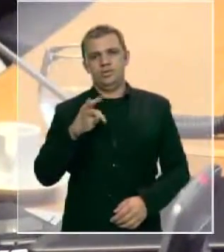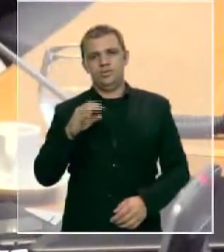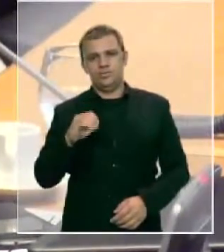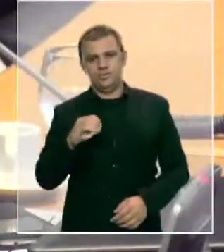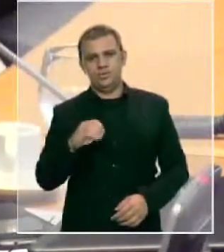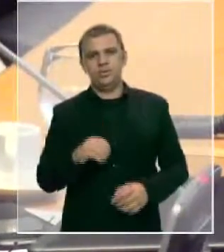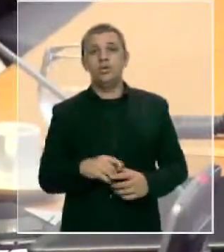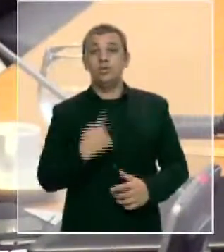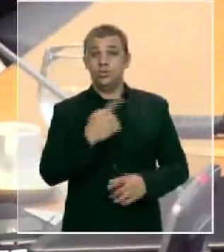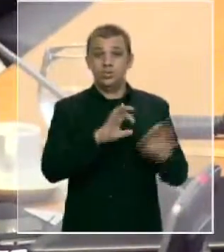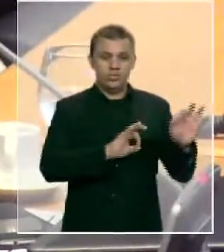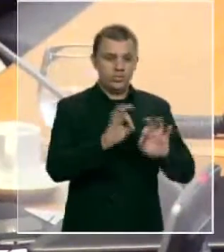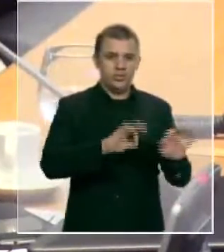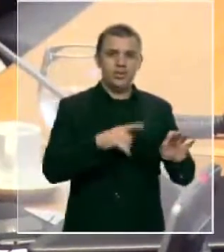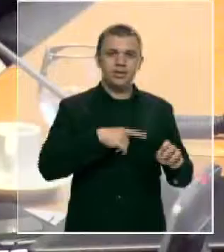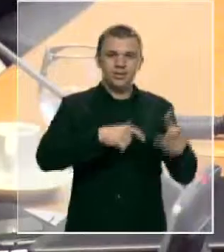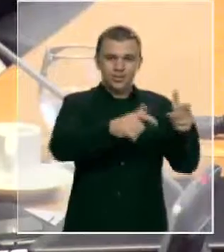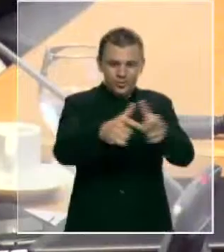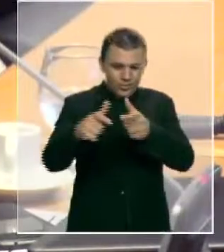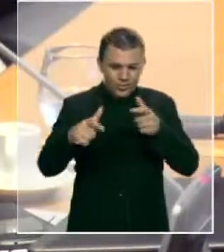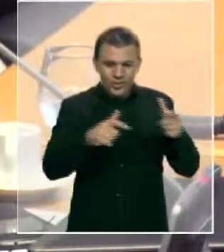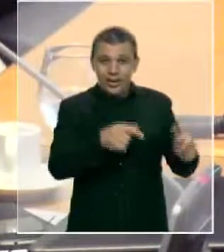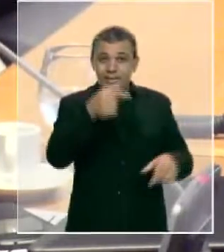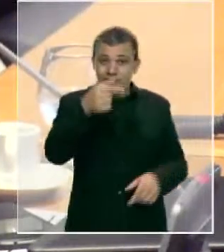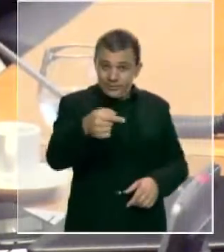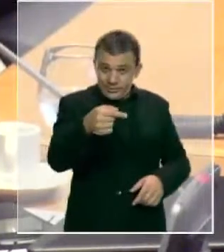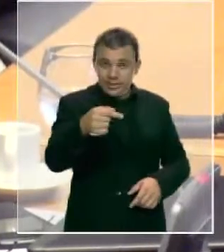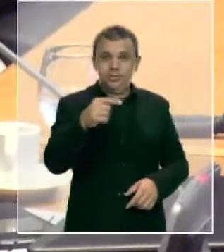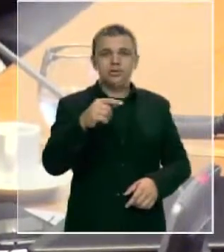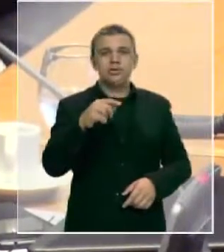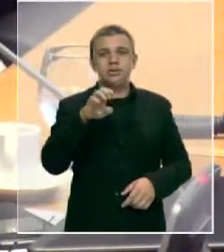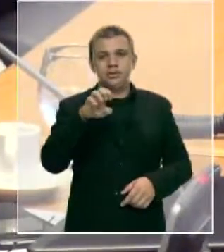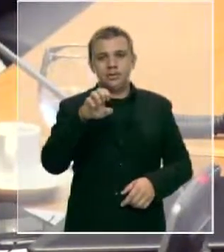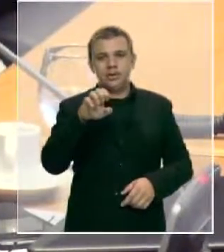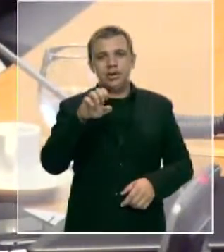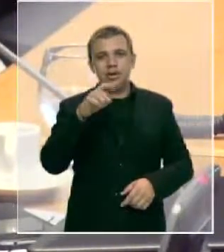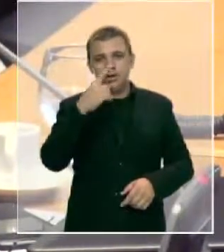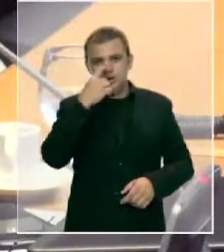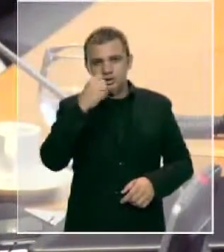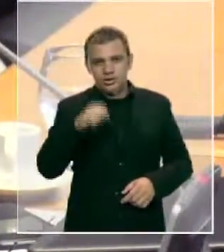7 elevatórias de esgoto que tem na cidade. É preciso ampliar. É preciso